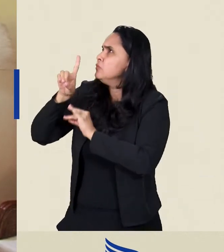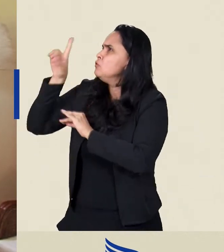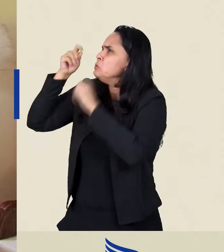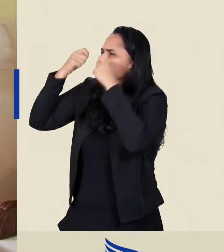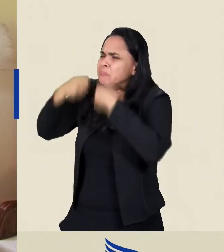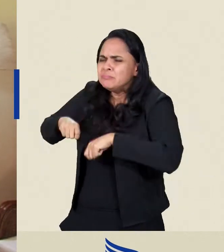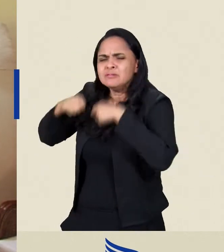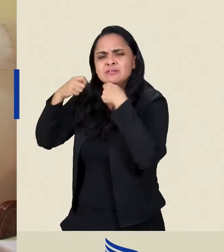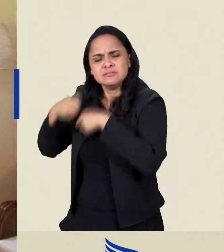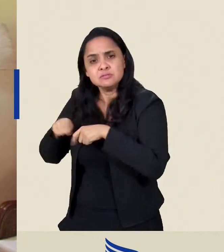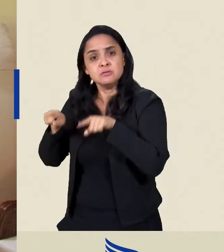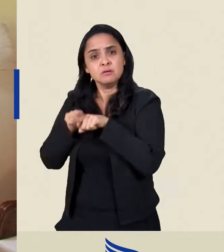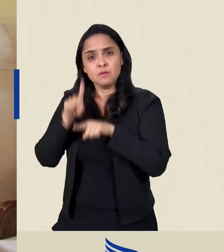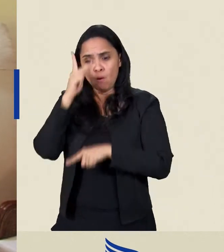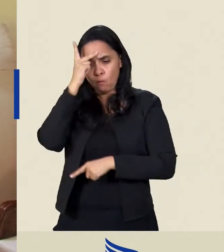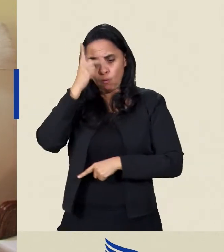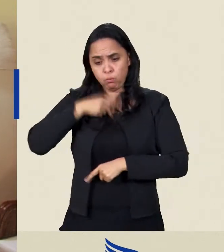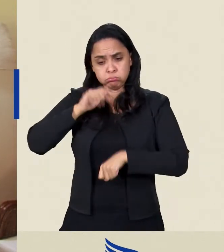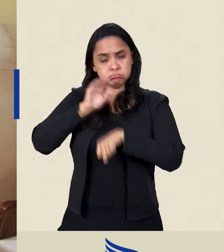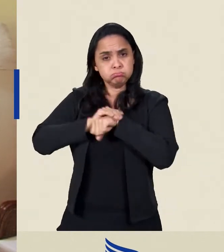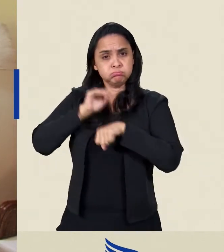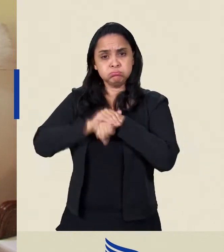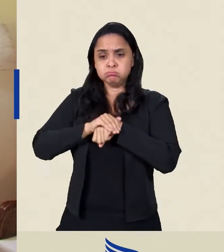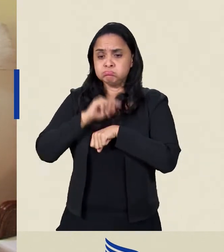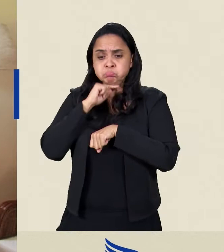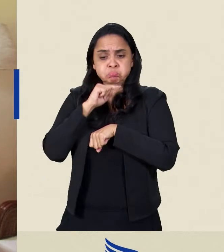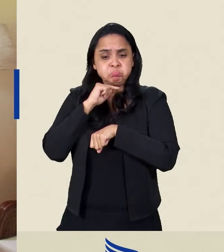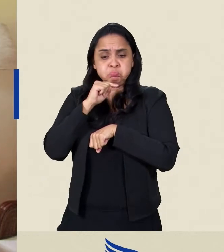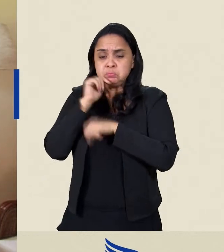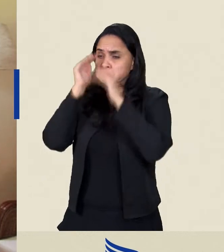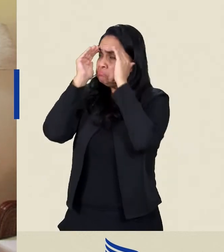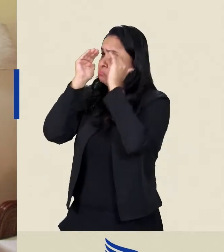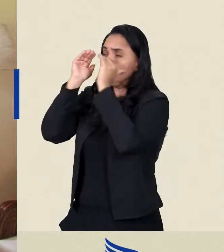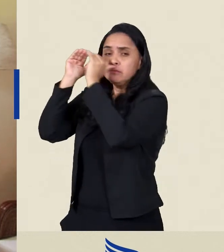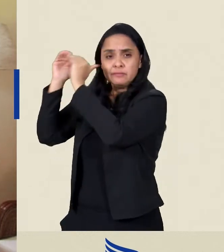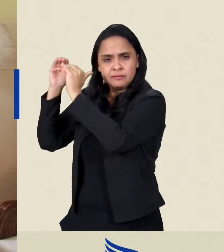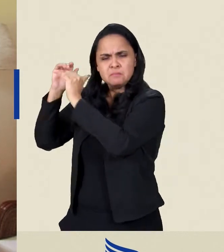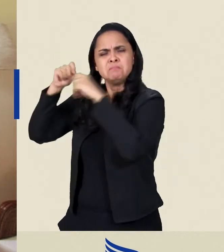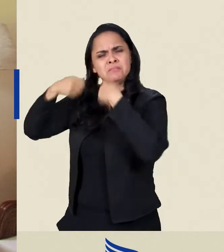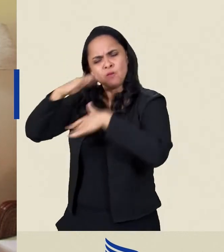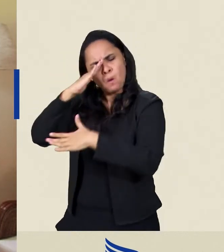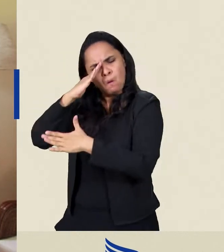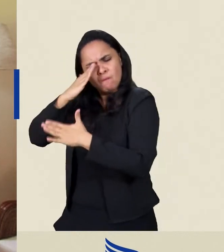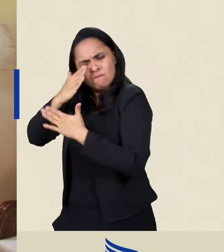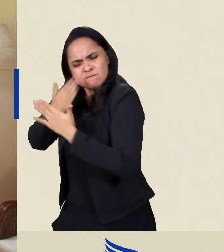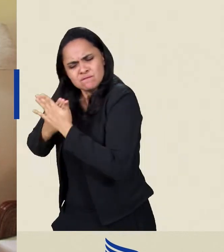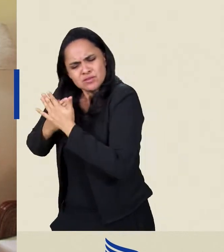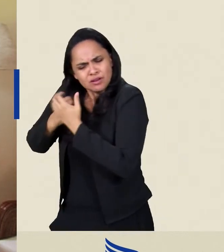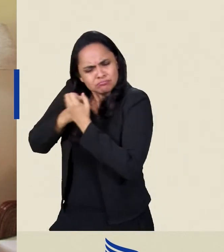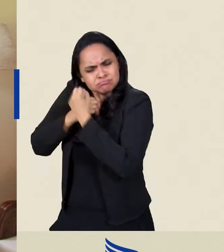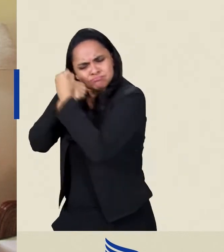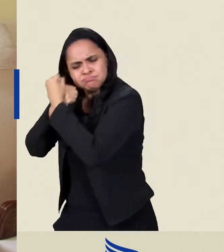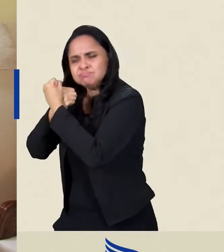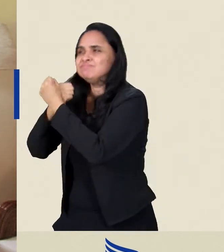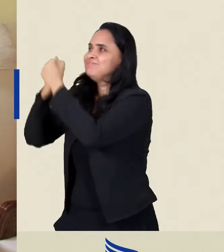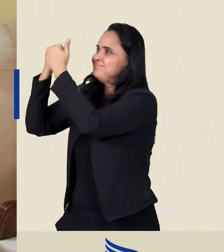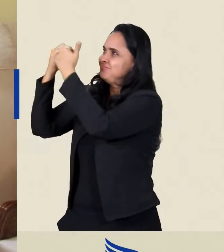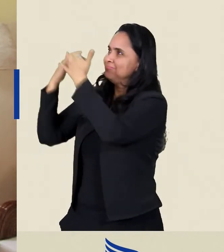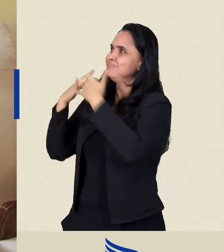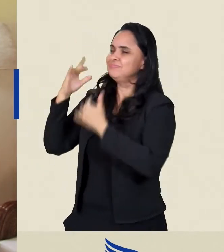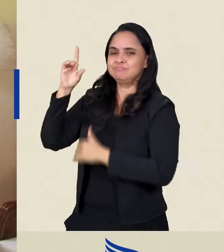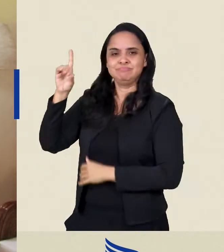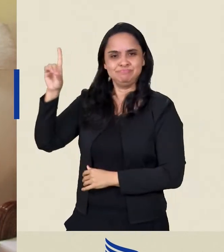reconhecia que por si mesmo ele não podia fazer a vontade de Deus, ele confiava inteiramente na graça divina.